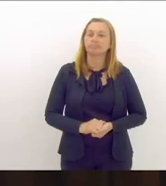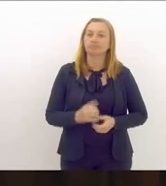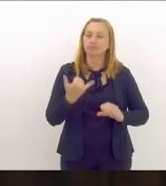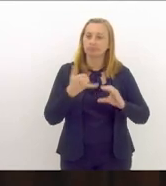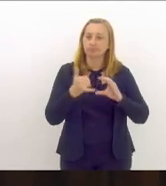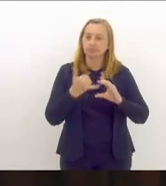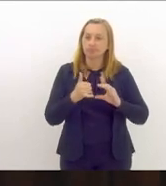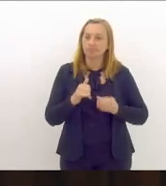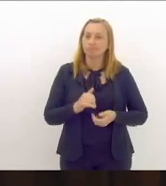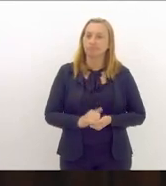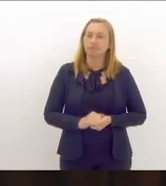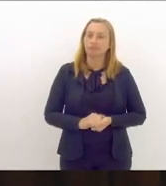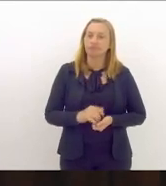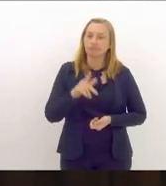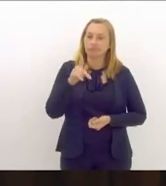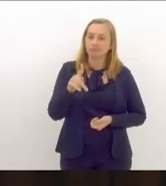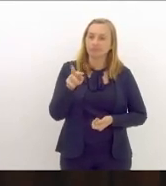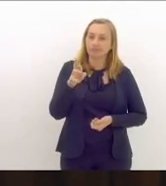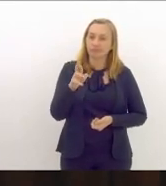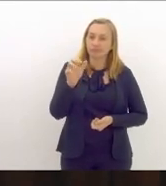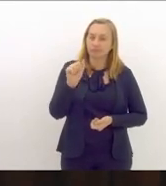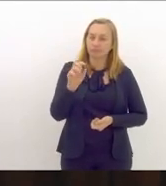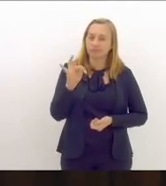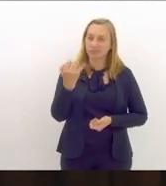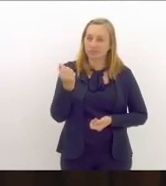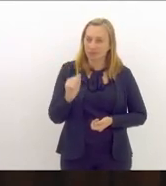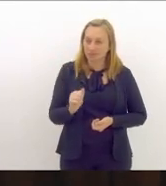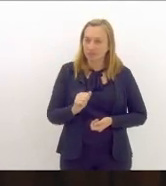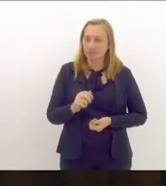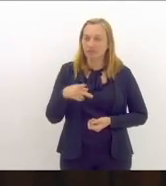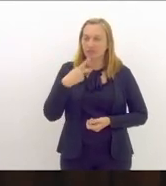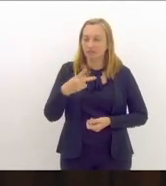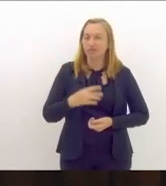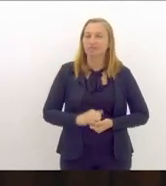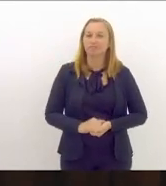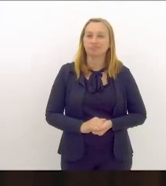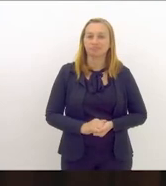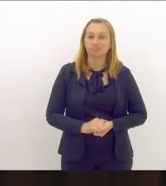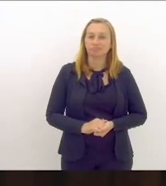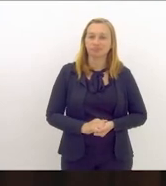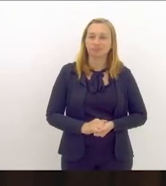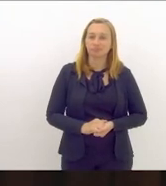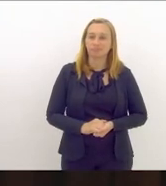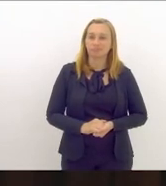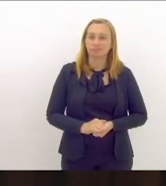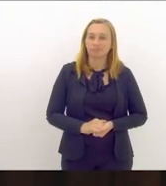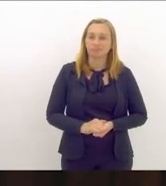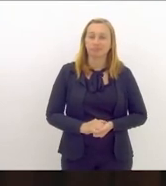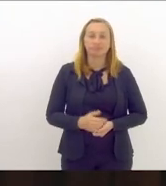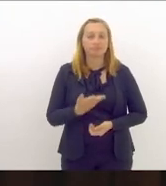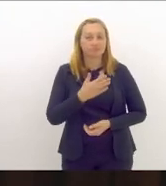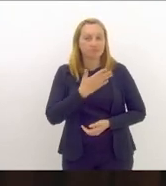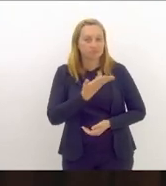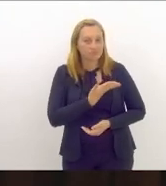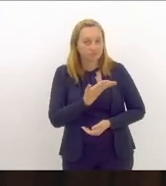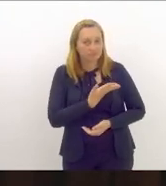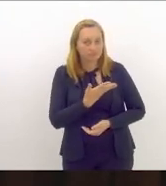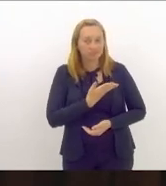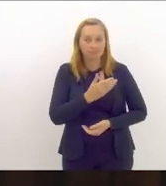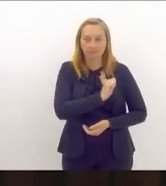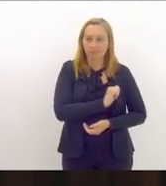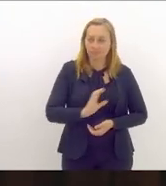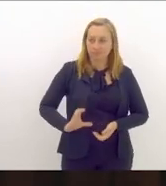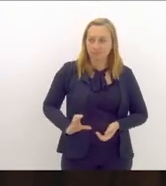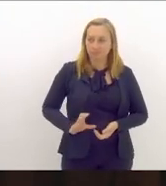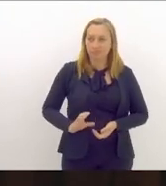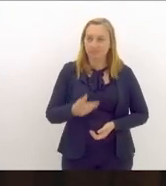do nosso Pratinha, que diz assim: meu presidente, amigo André Siciliano e